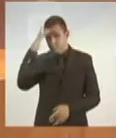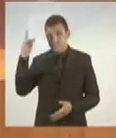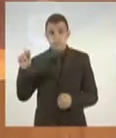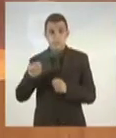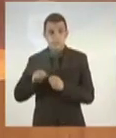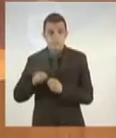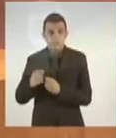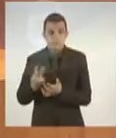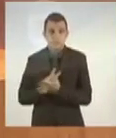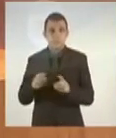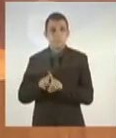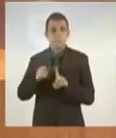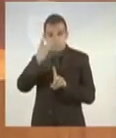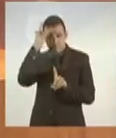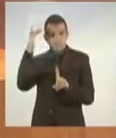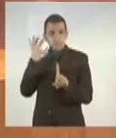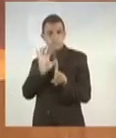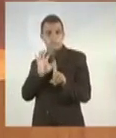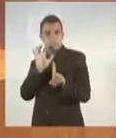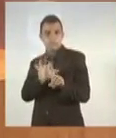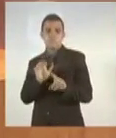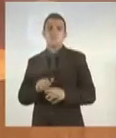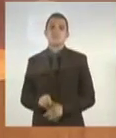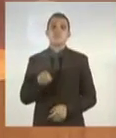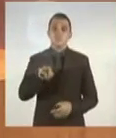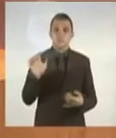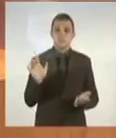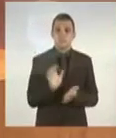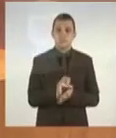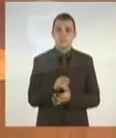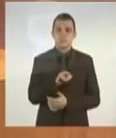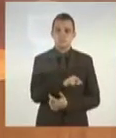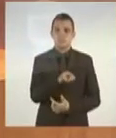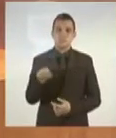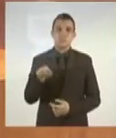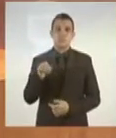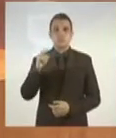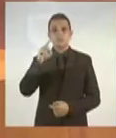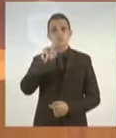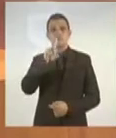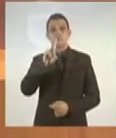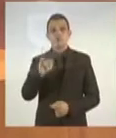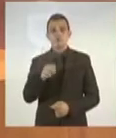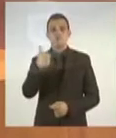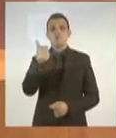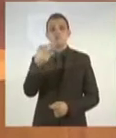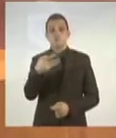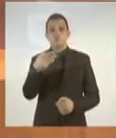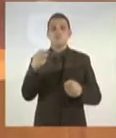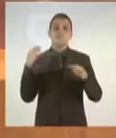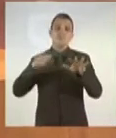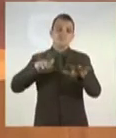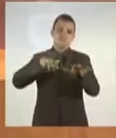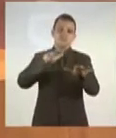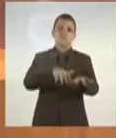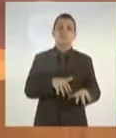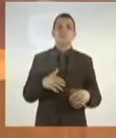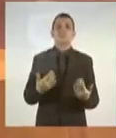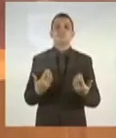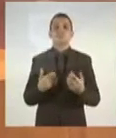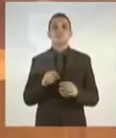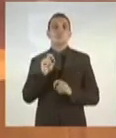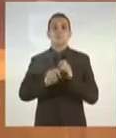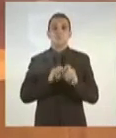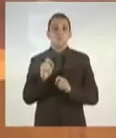É isso que essas entidades, partidos políticos, vão à rua no dia 13 defender, quando fazem a defesa